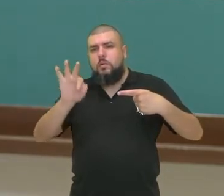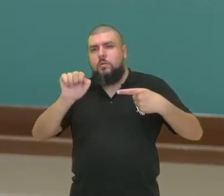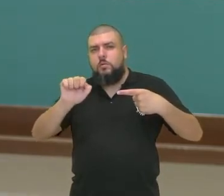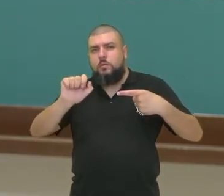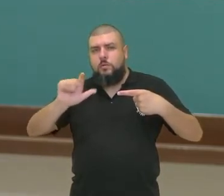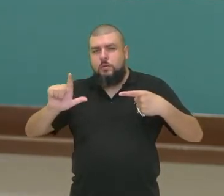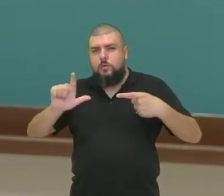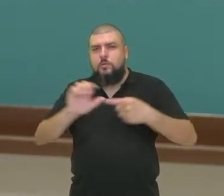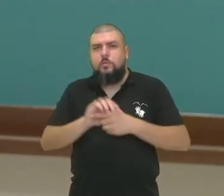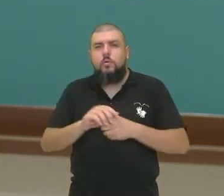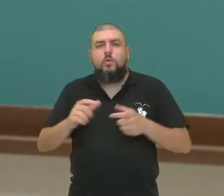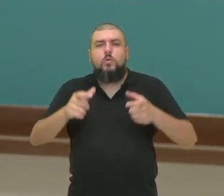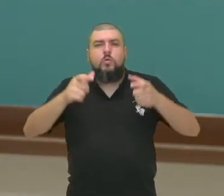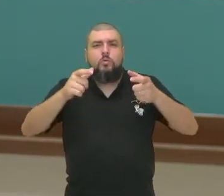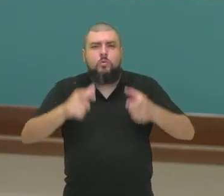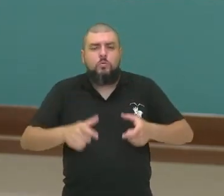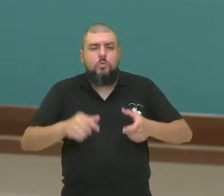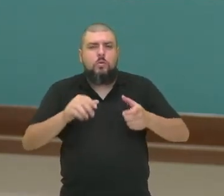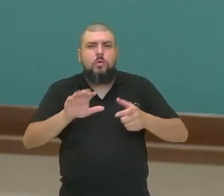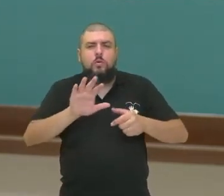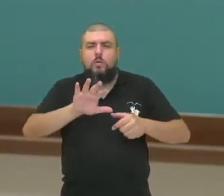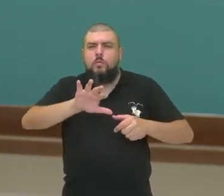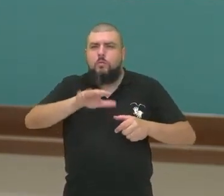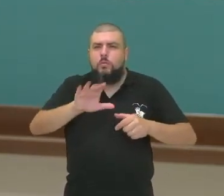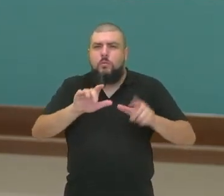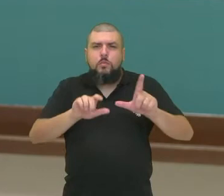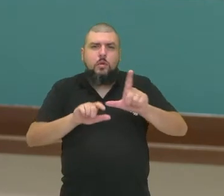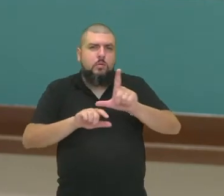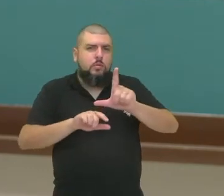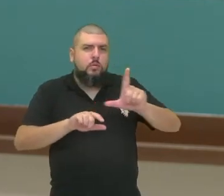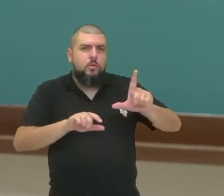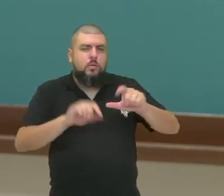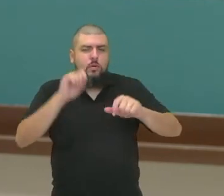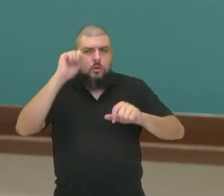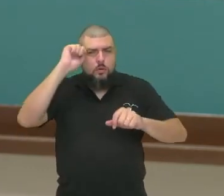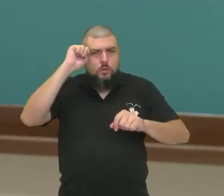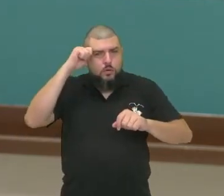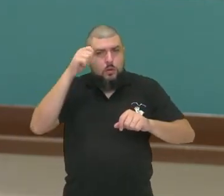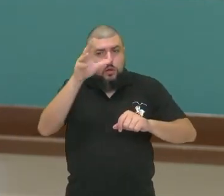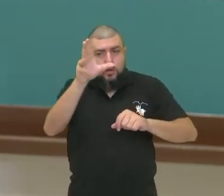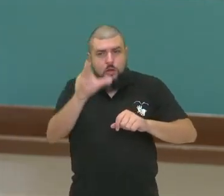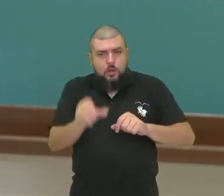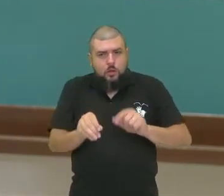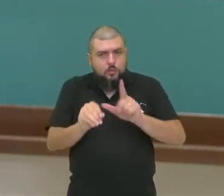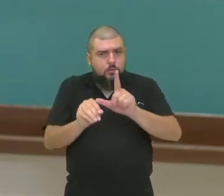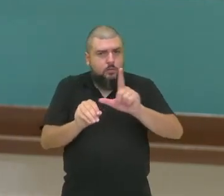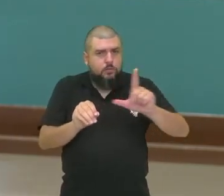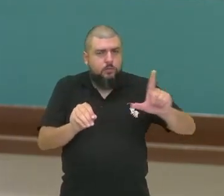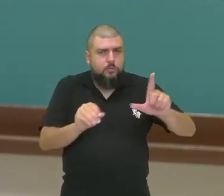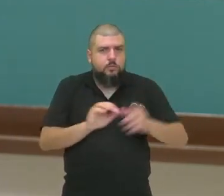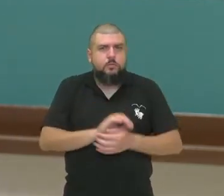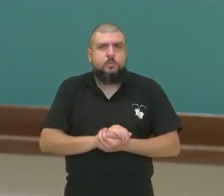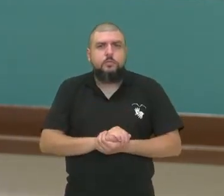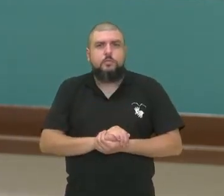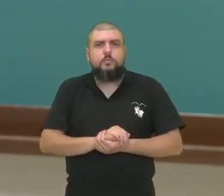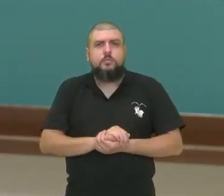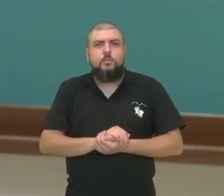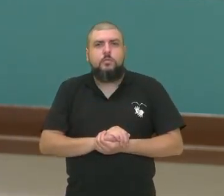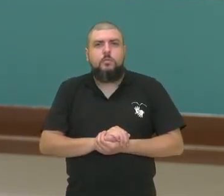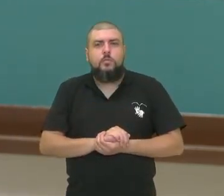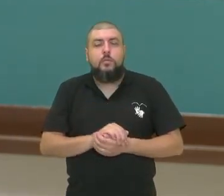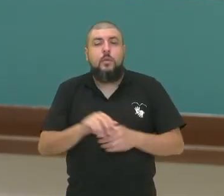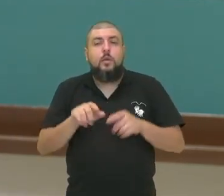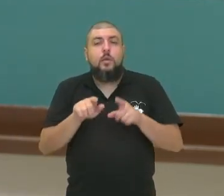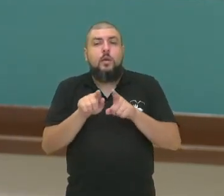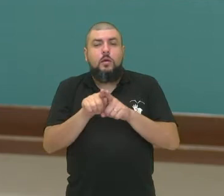é centro-leste da África, então envolve toda essa porção aqui. Temos em segundo lugar a porção do